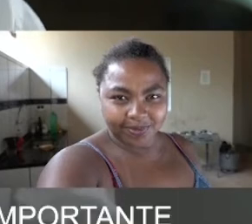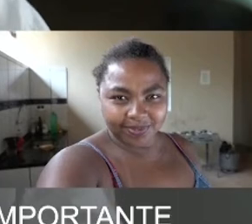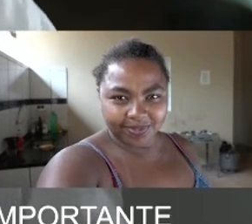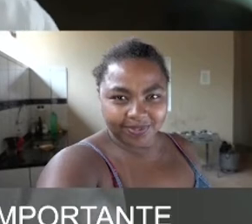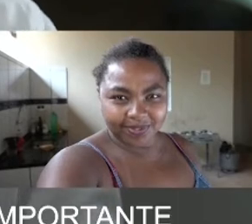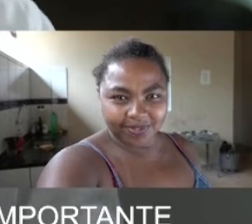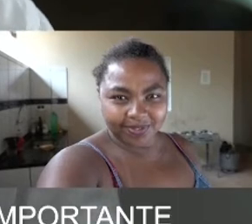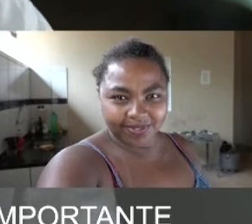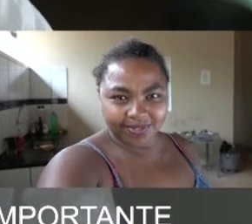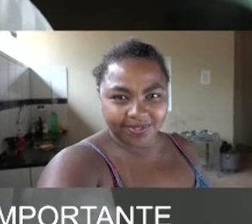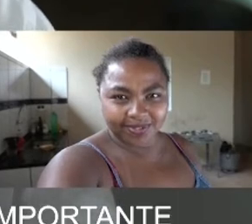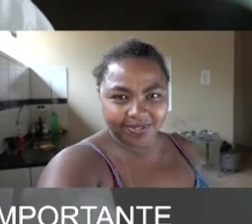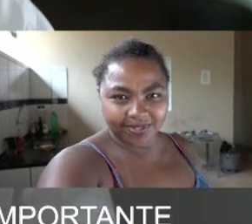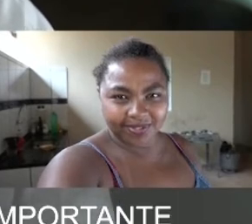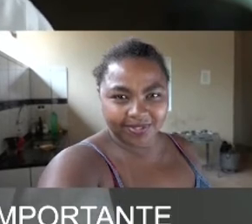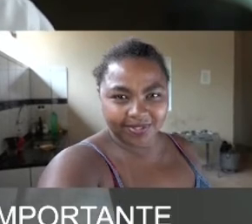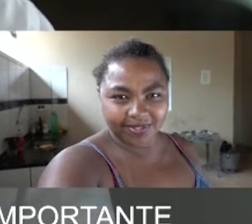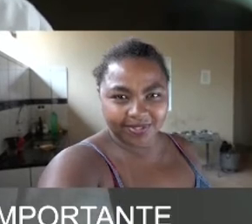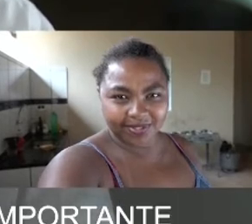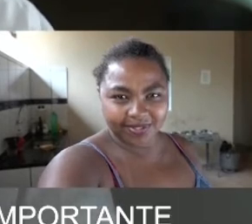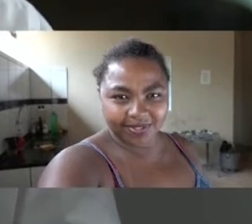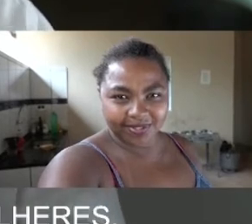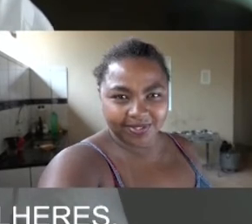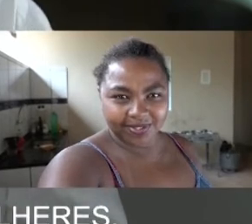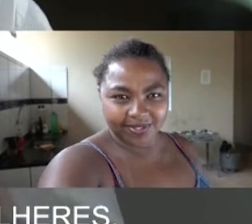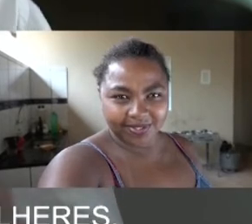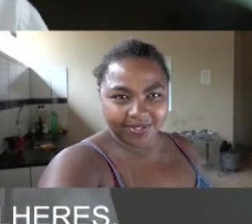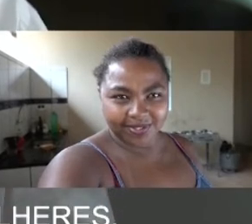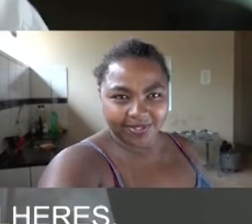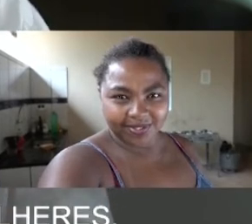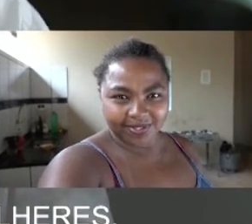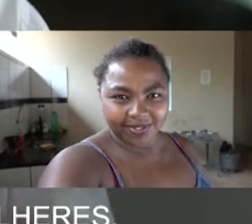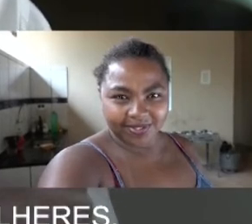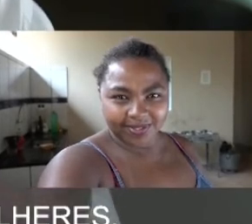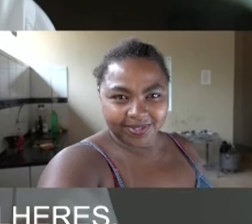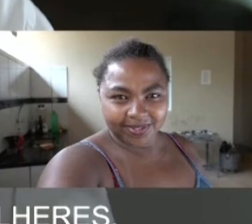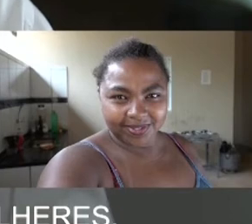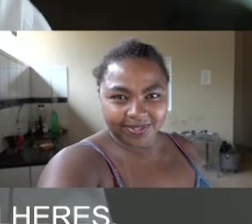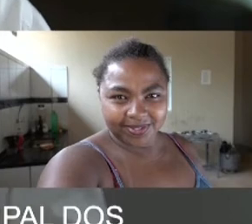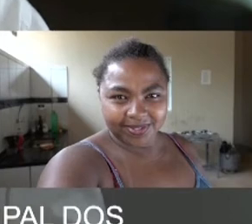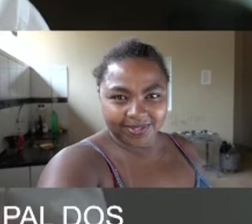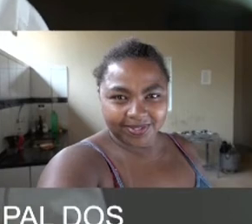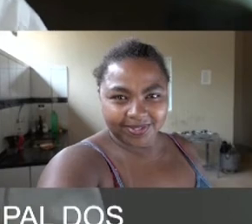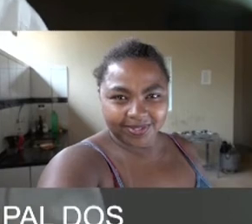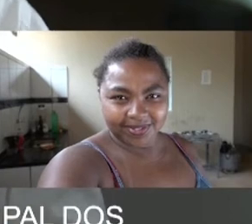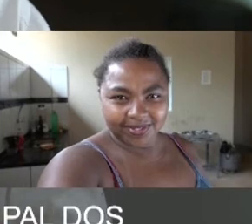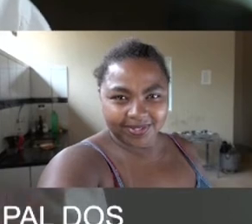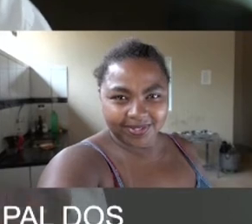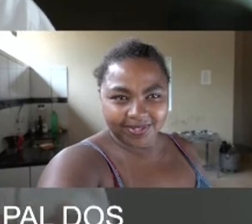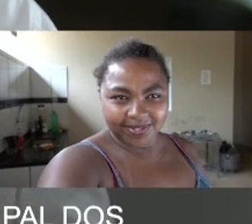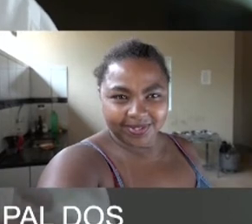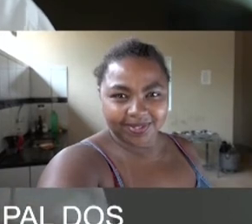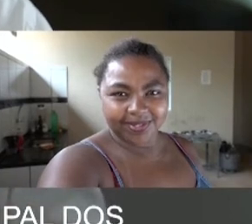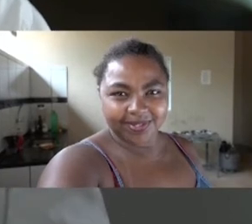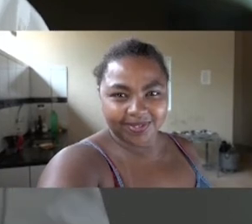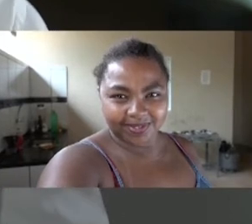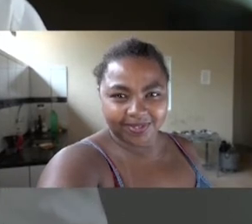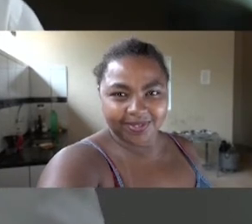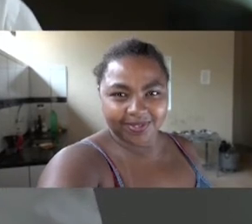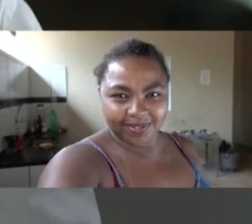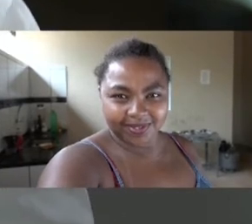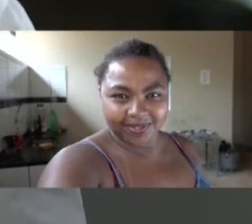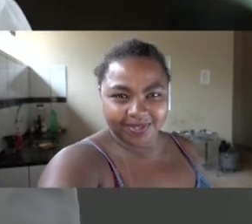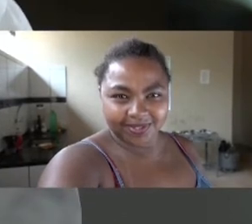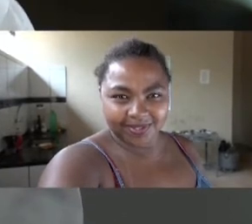Zelma. Nesta gestão, nós demos um passo importante nas políticas públicas para as mulheres, quando criamos o